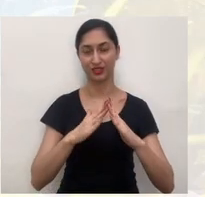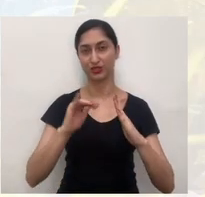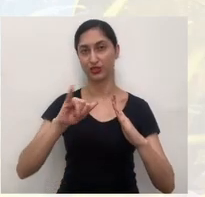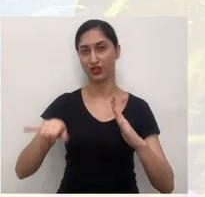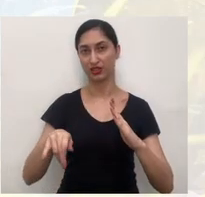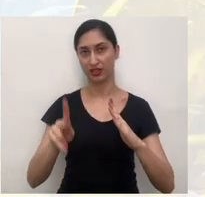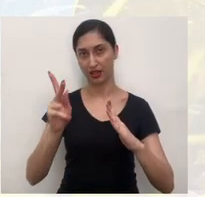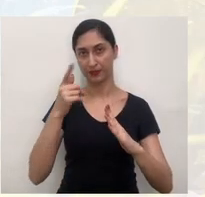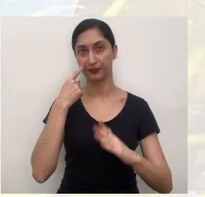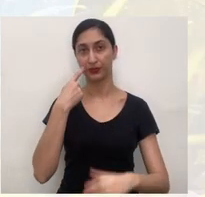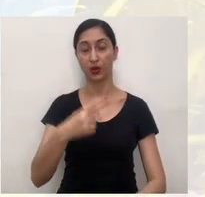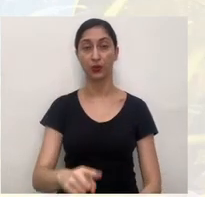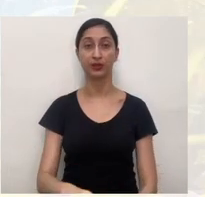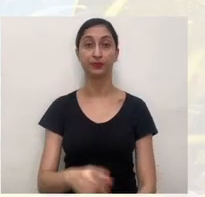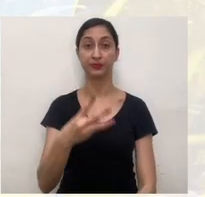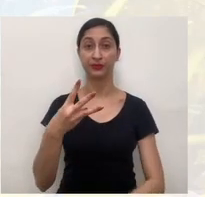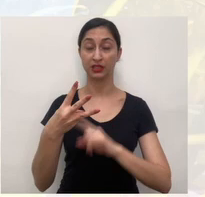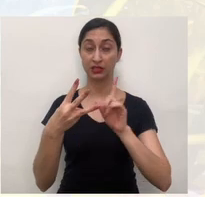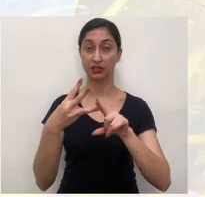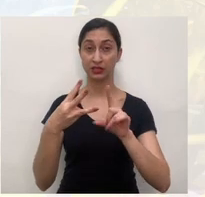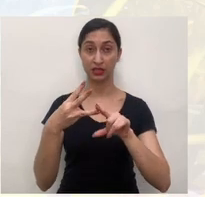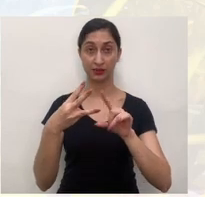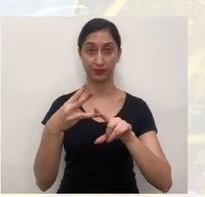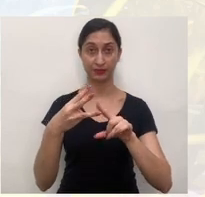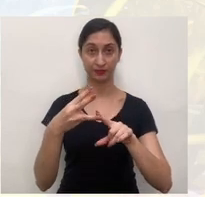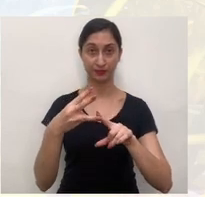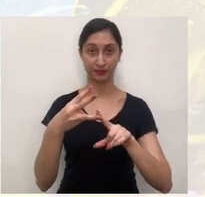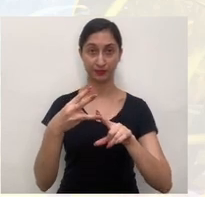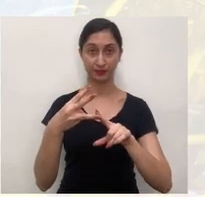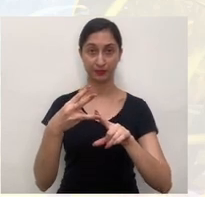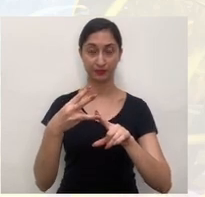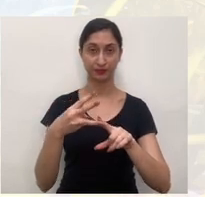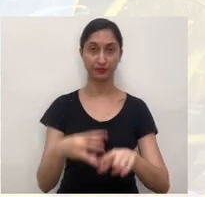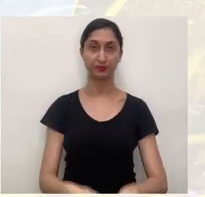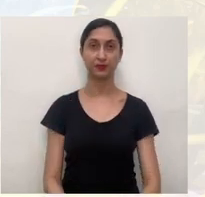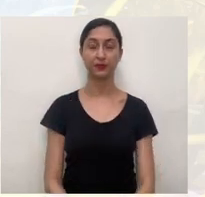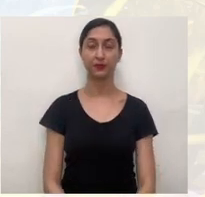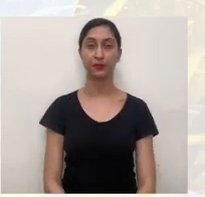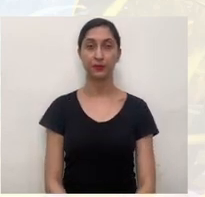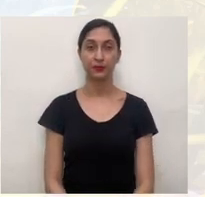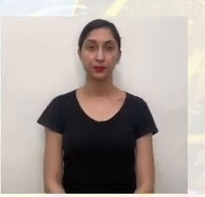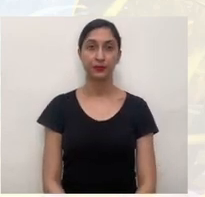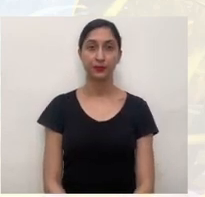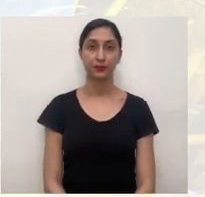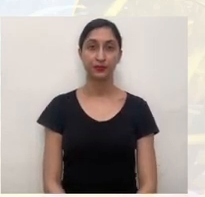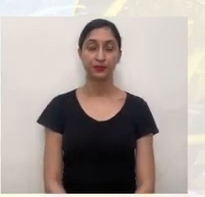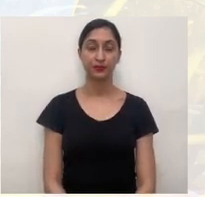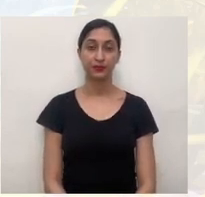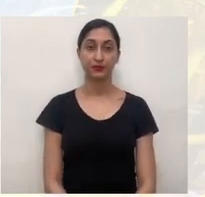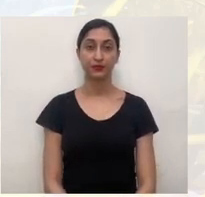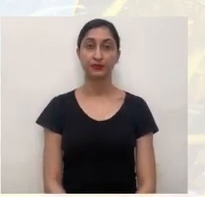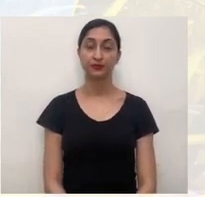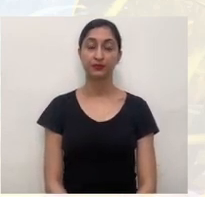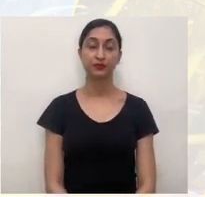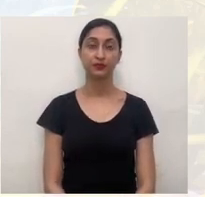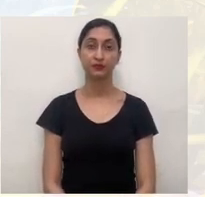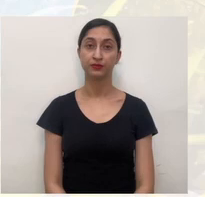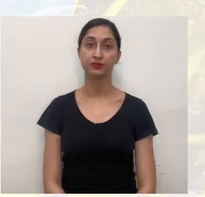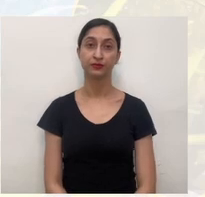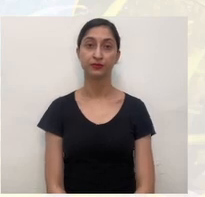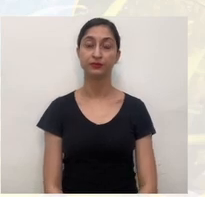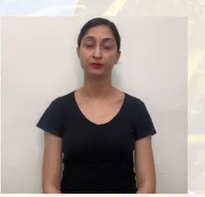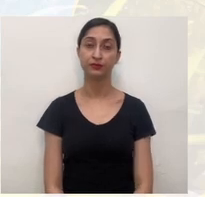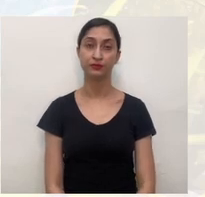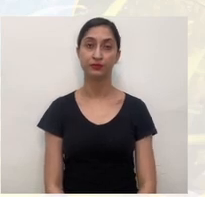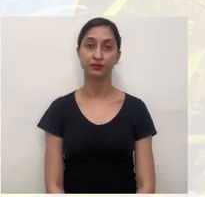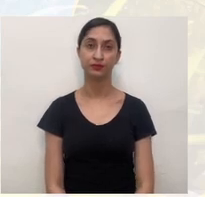Uma terceira demonstração, que vem aqui, na parte frontal do jardim, diz